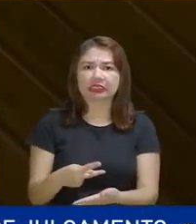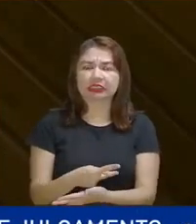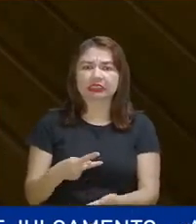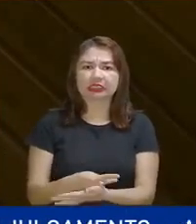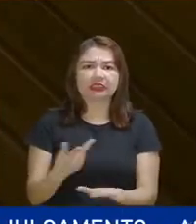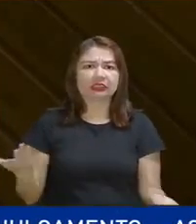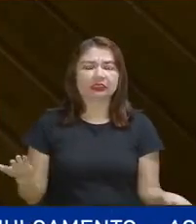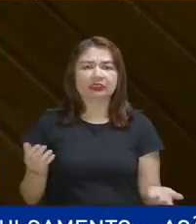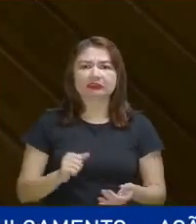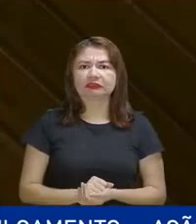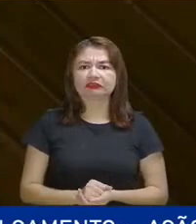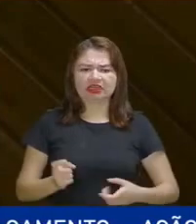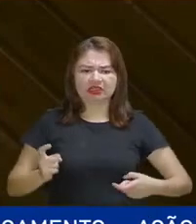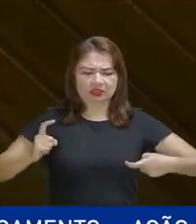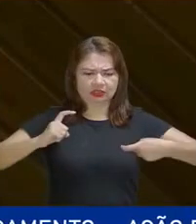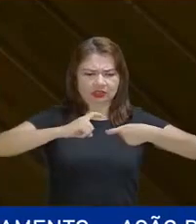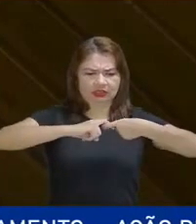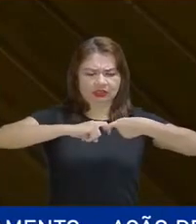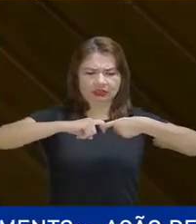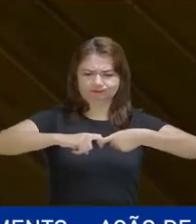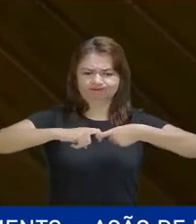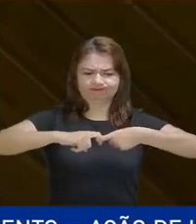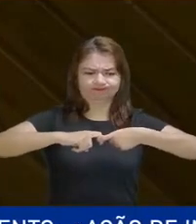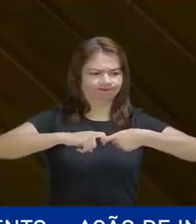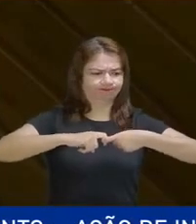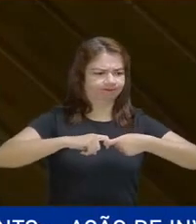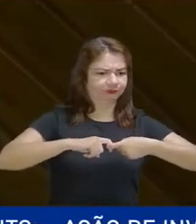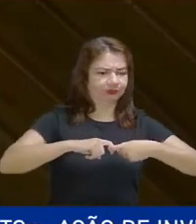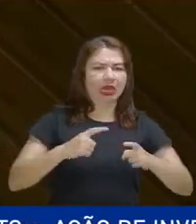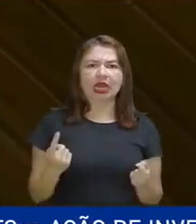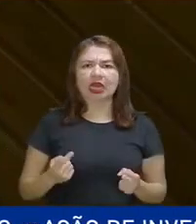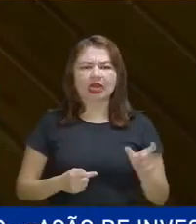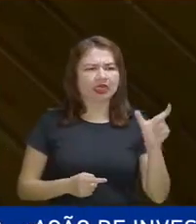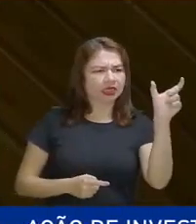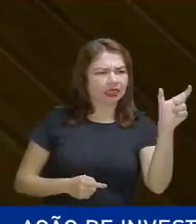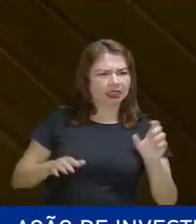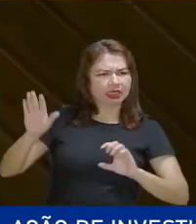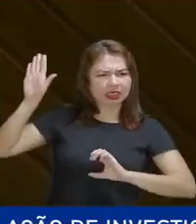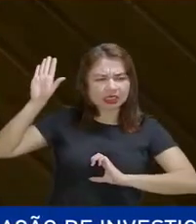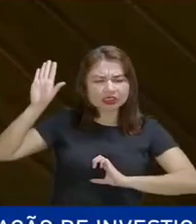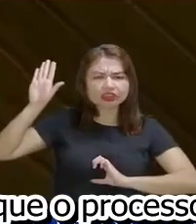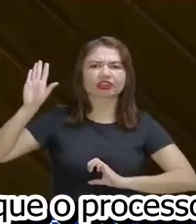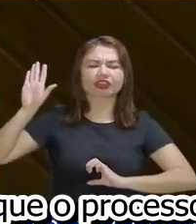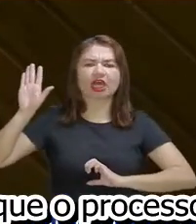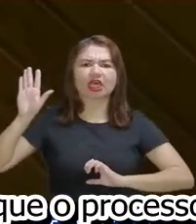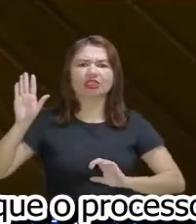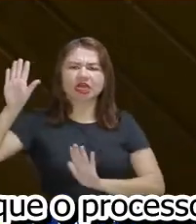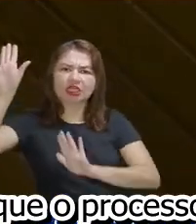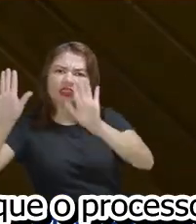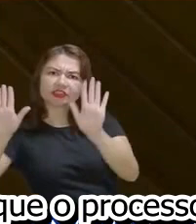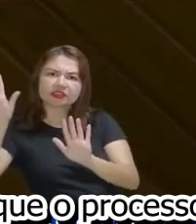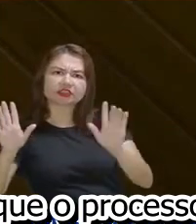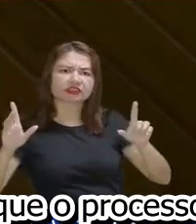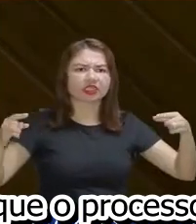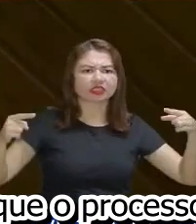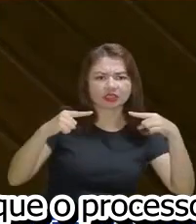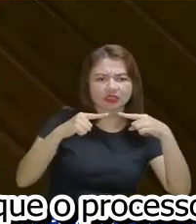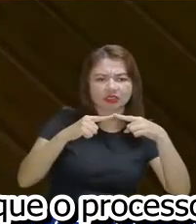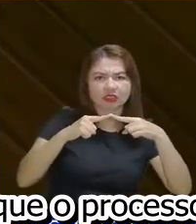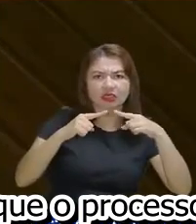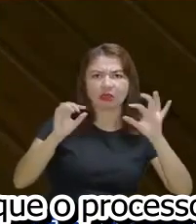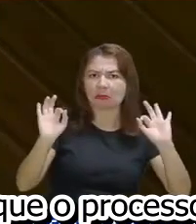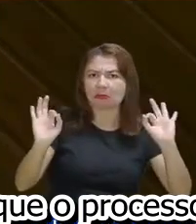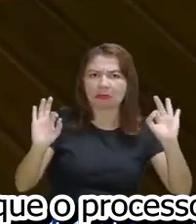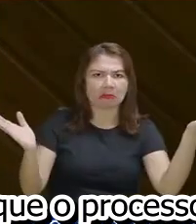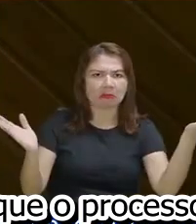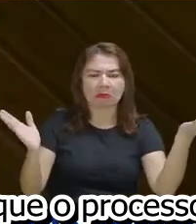liame de ligação entre elas e a pretensa candidata eleita Zeneide Costa. Então, Excelência, dentro dessas duas